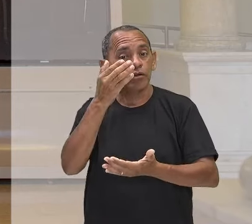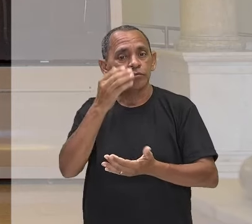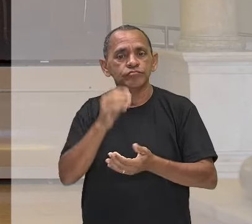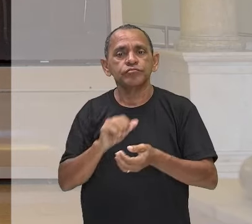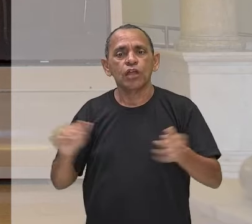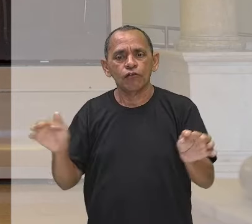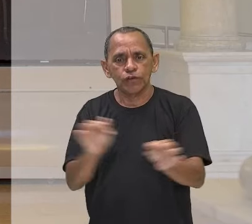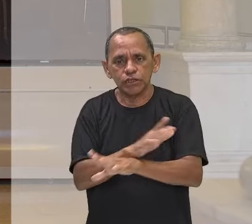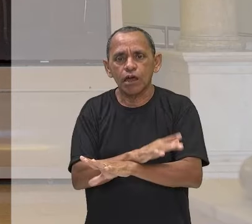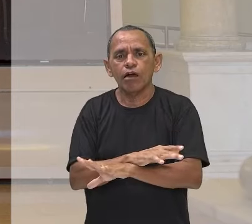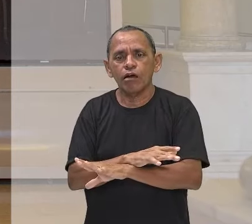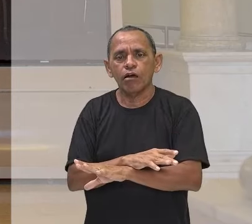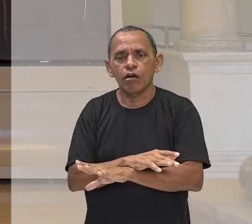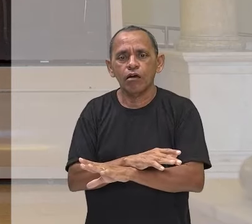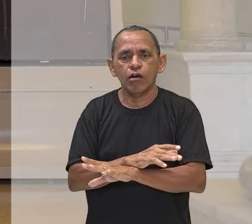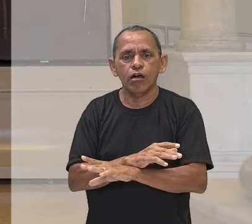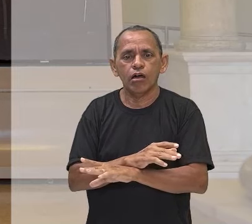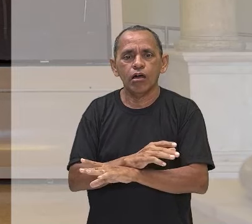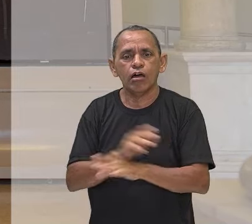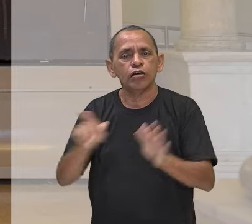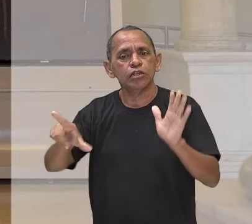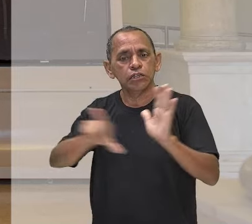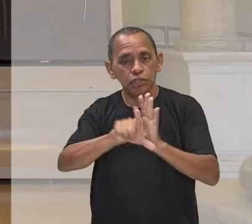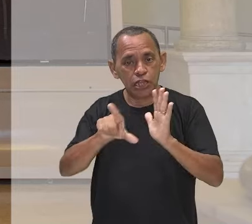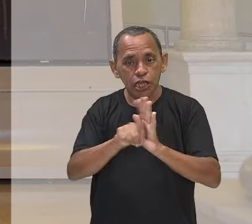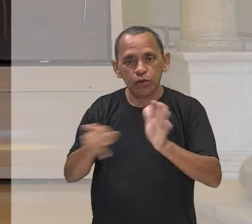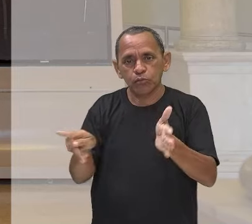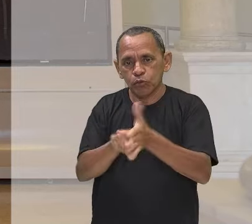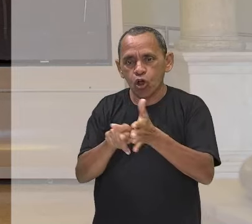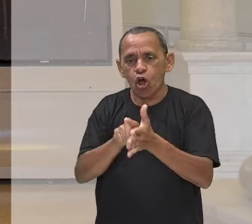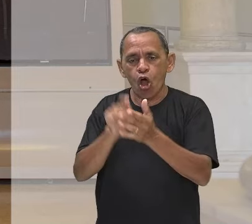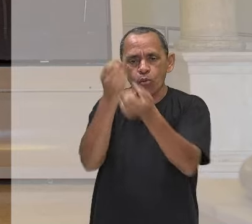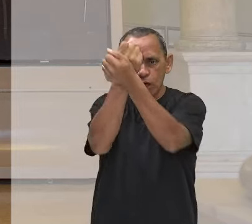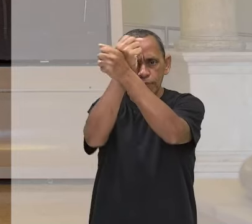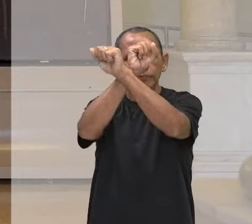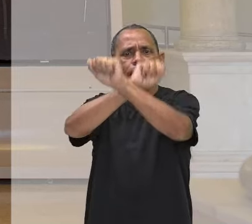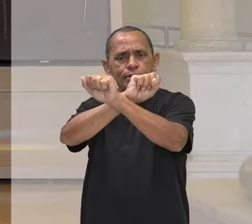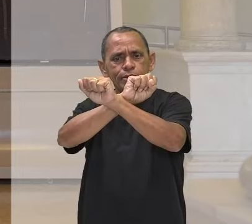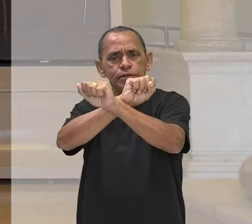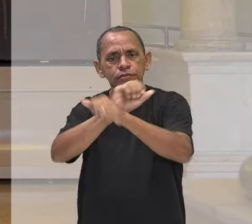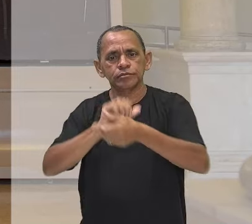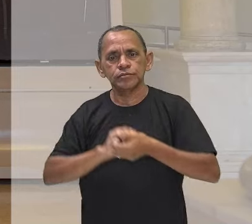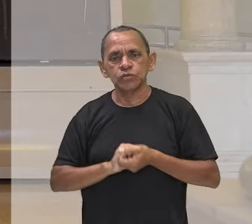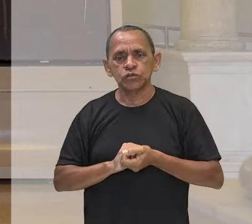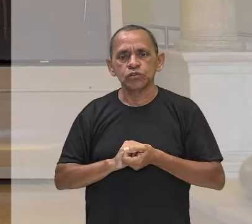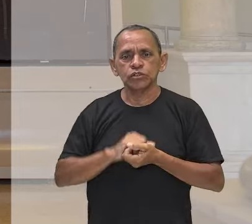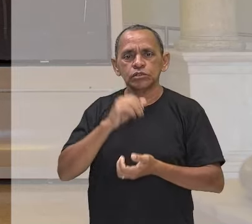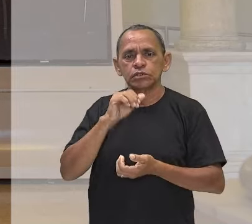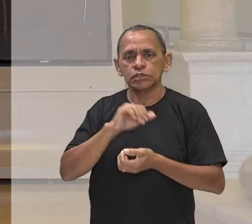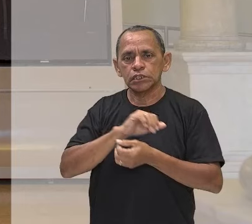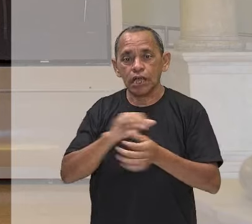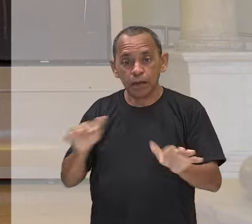da escravatura. Conjuntamente com a abolição da escravatura e essa sociedade